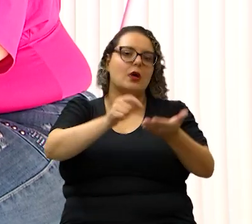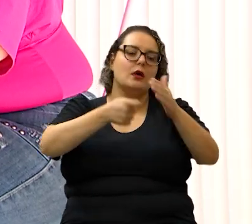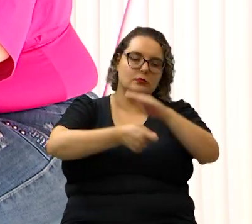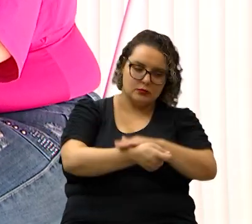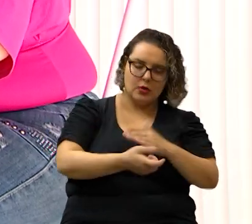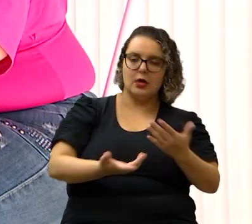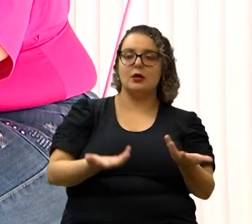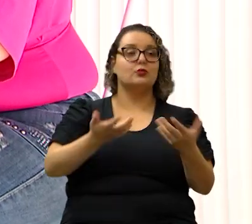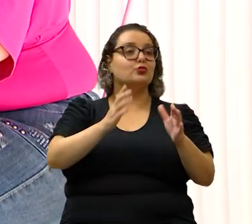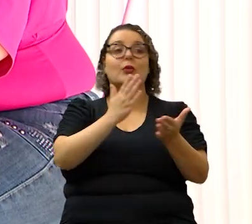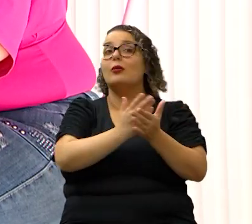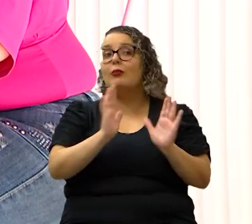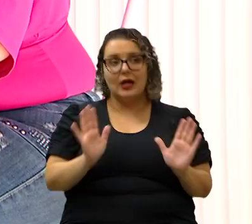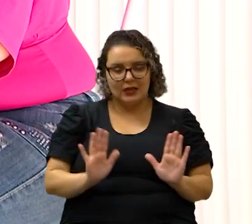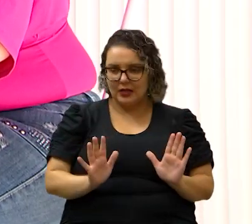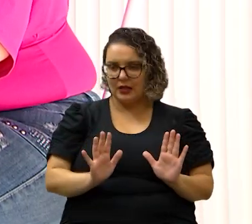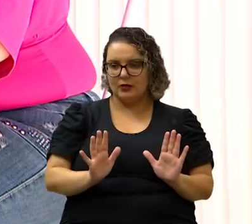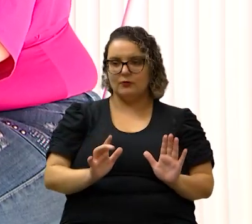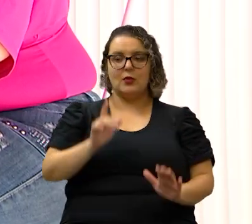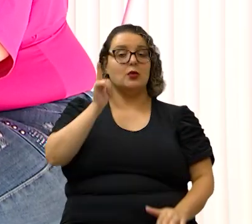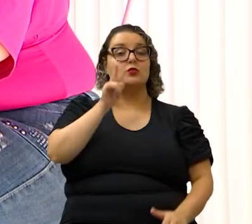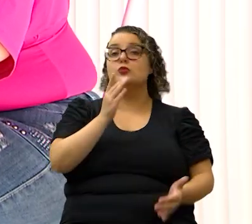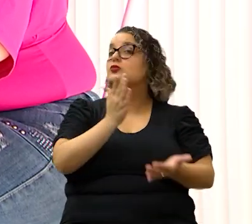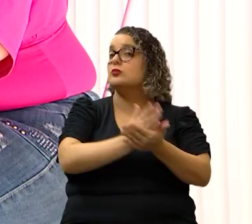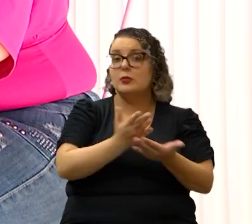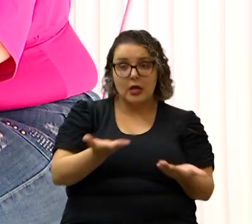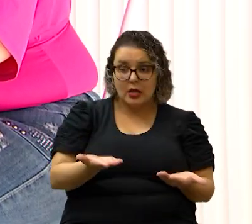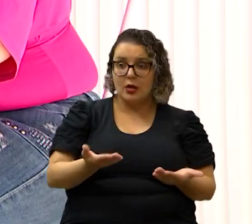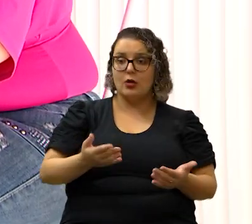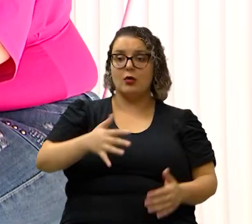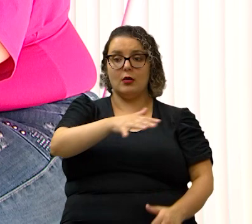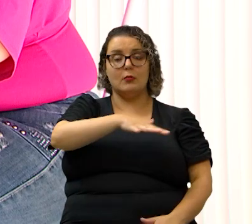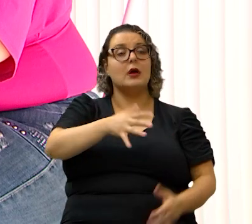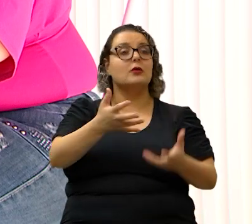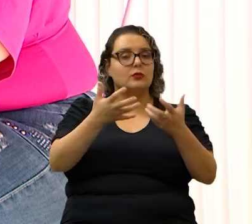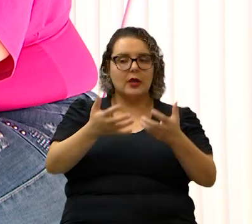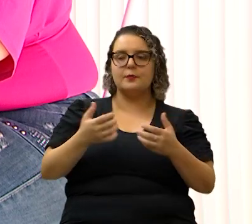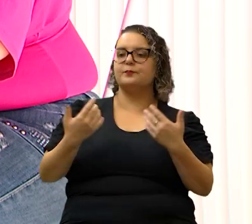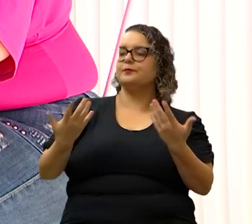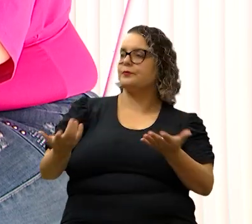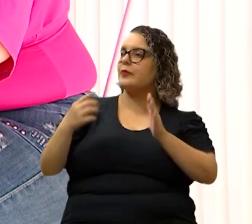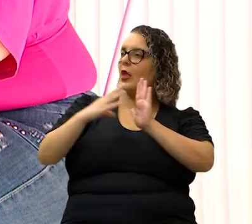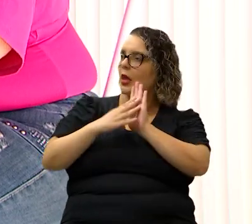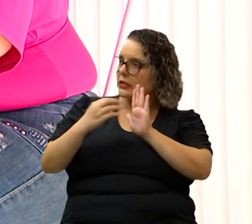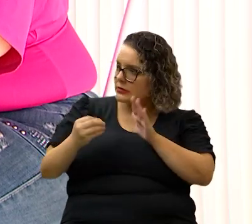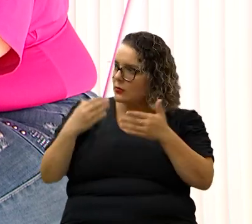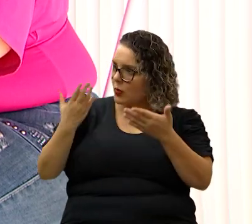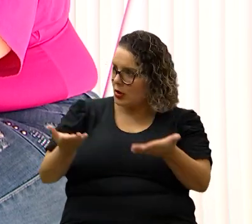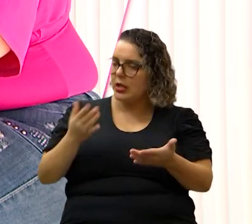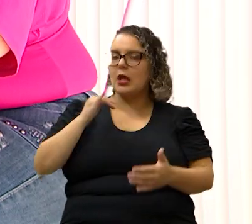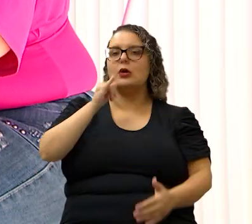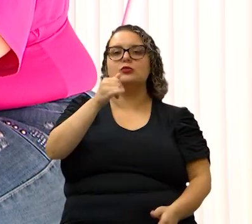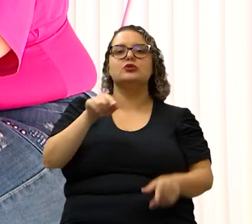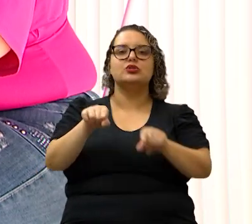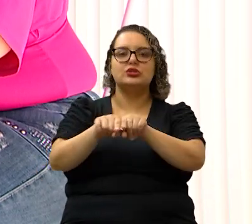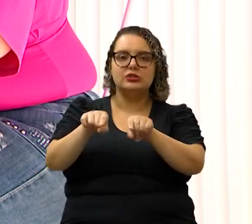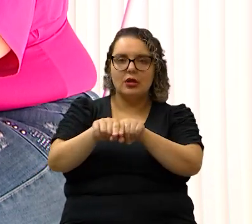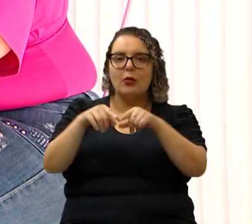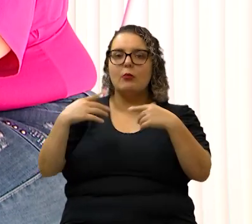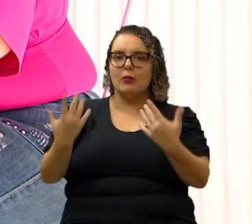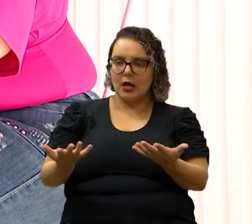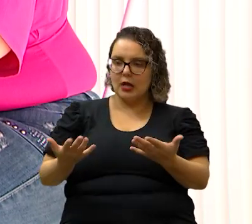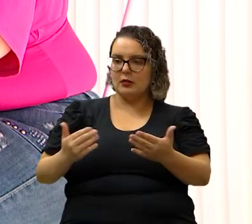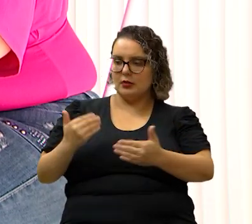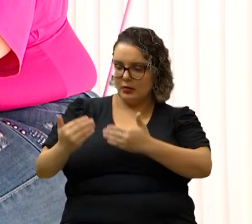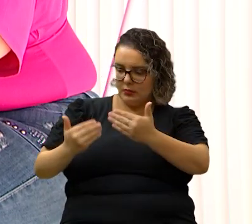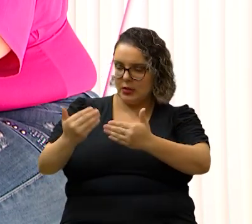giro reinveste. Tá. Então, que eu não quero parar. Não consigo mais parar. O mercado quer o produto. Tá. Para esse modelo que você disse que,